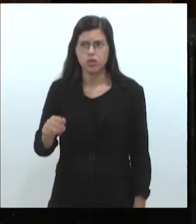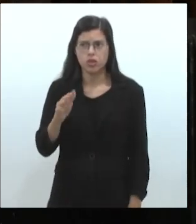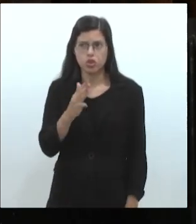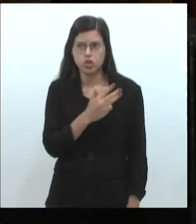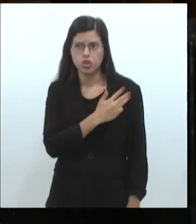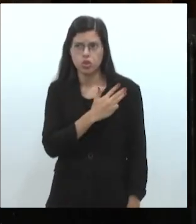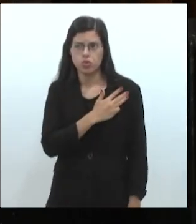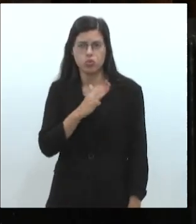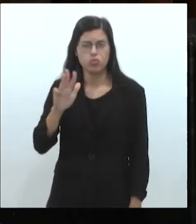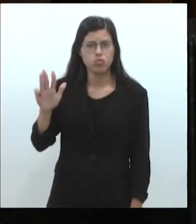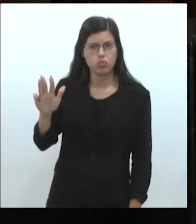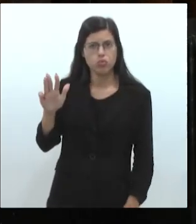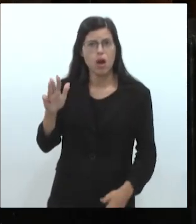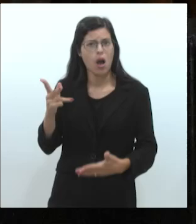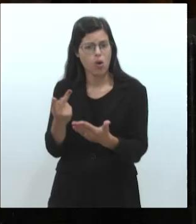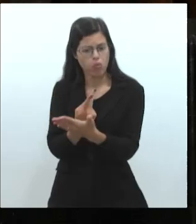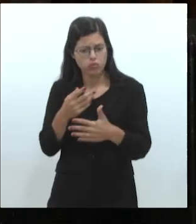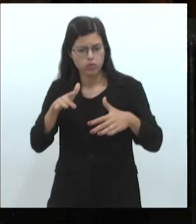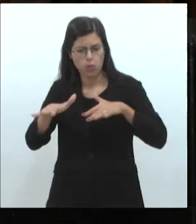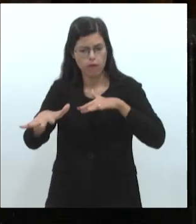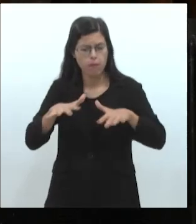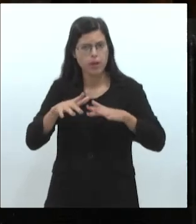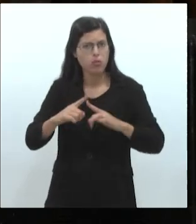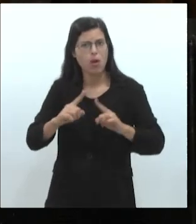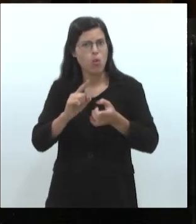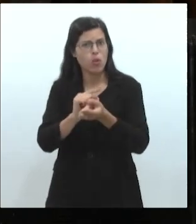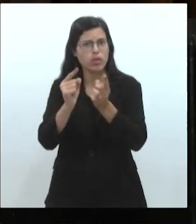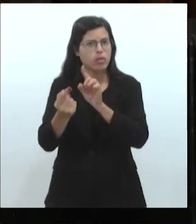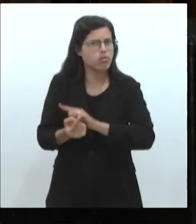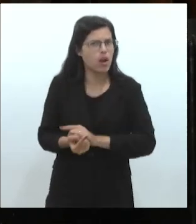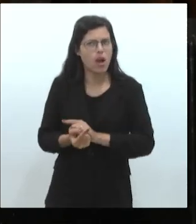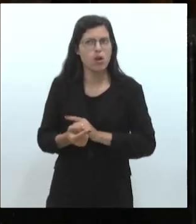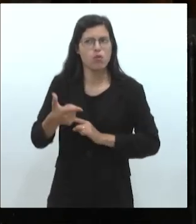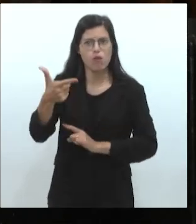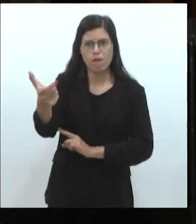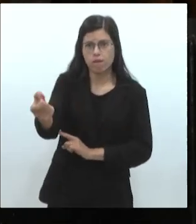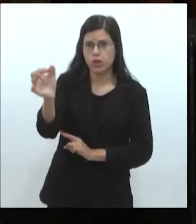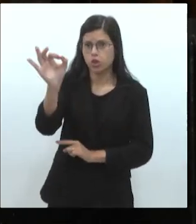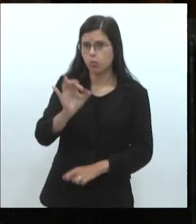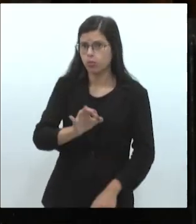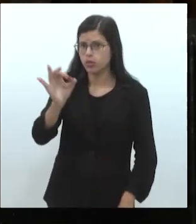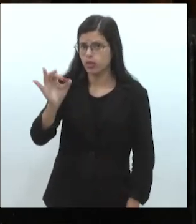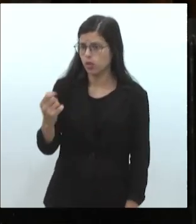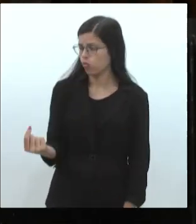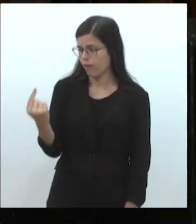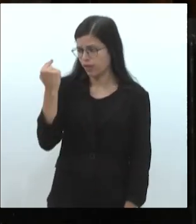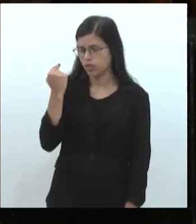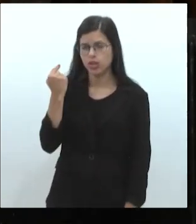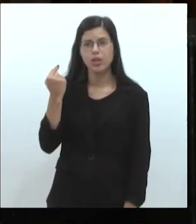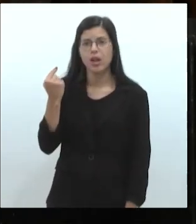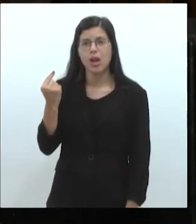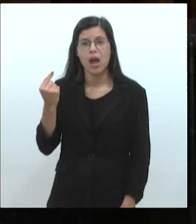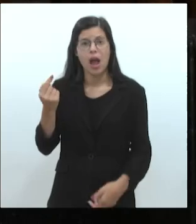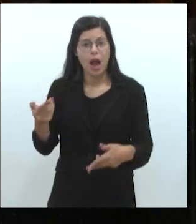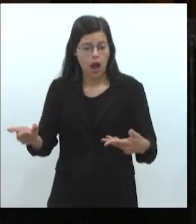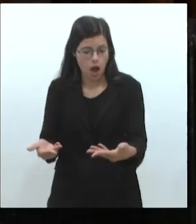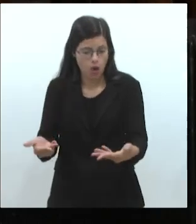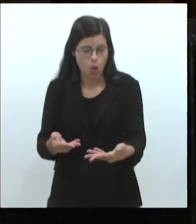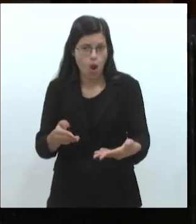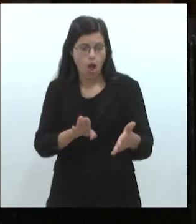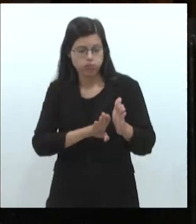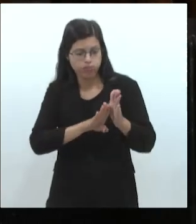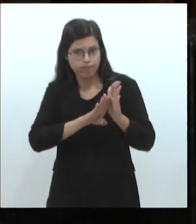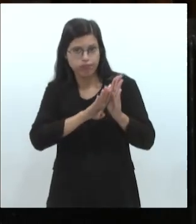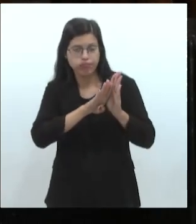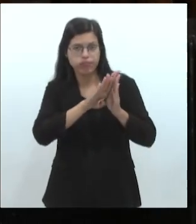só que ao contrário. Aqueles mesmos 20% agora subiram em todas as capitais e todas as